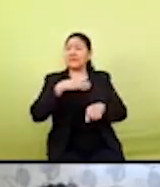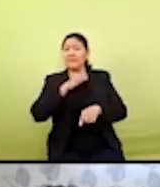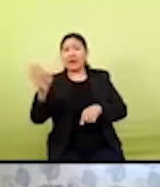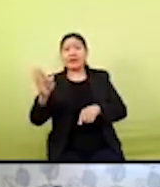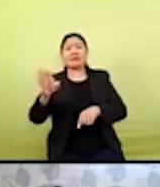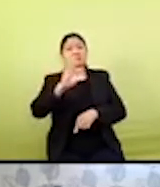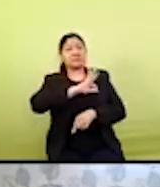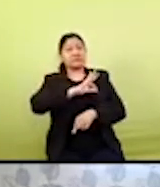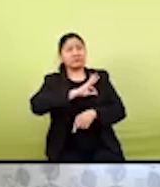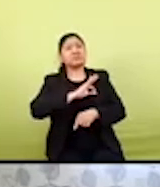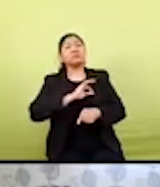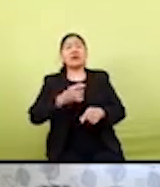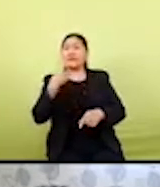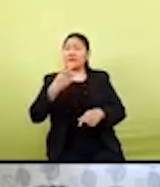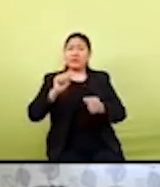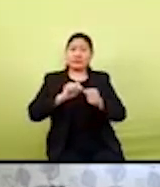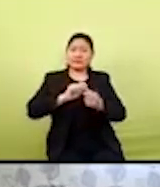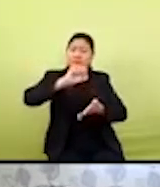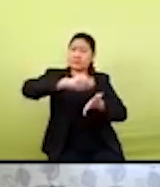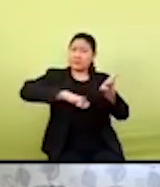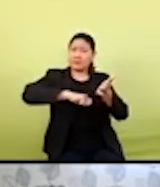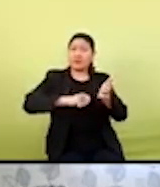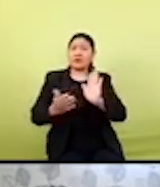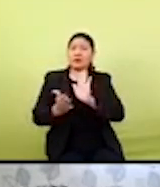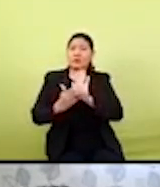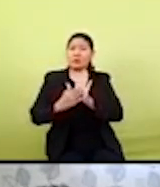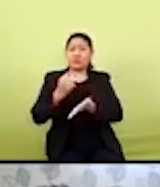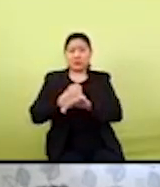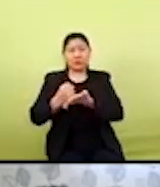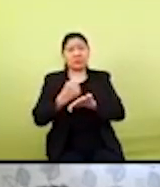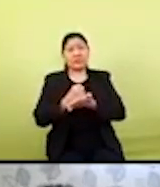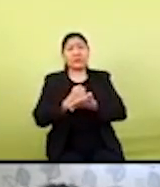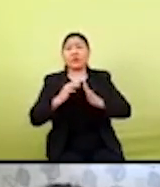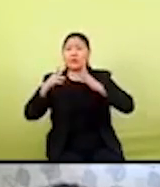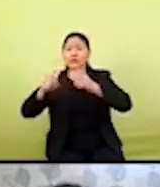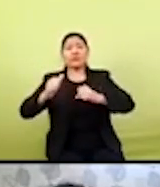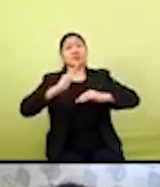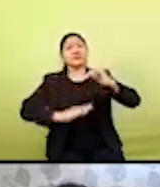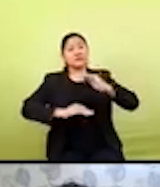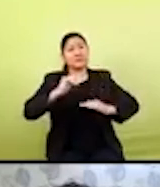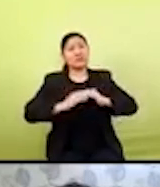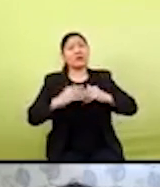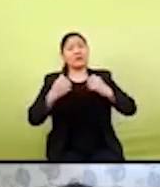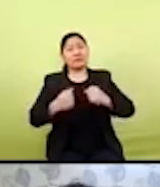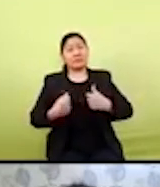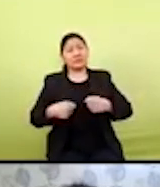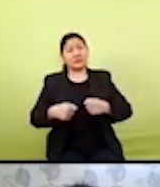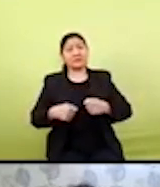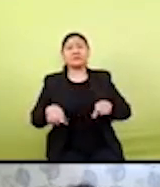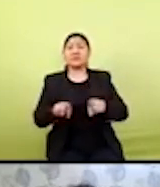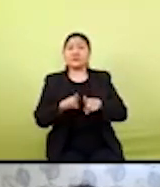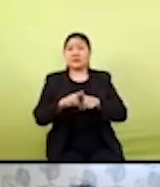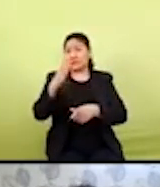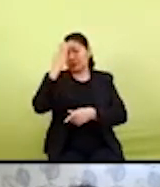nesse ponto é importante que os profissionais saibam quais os canais de denúncia. E